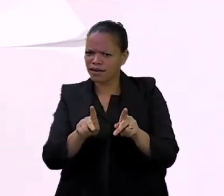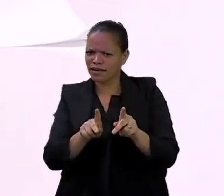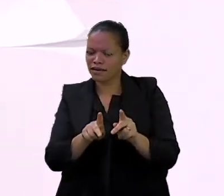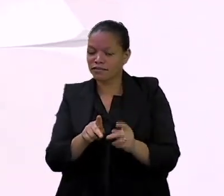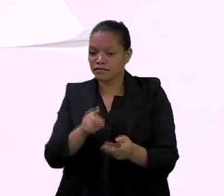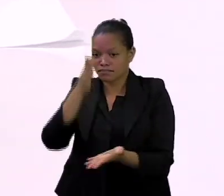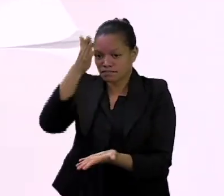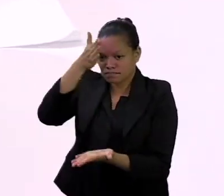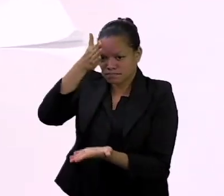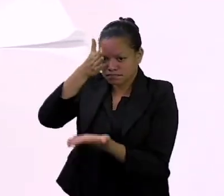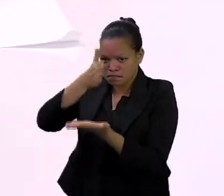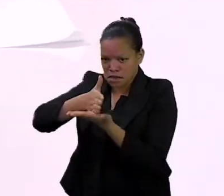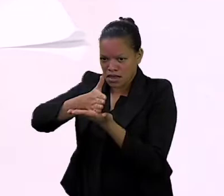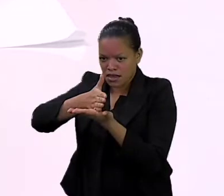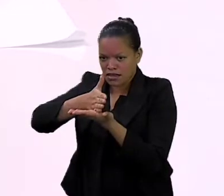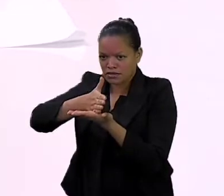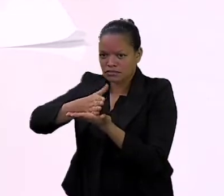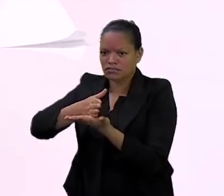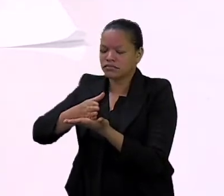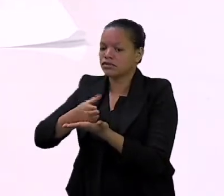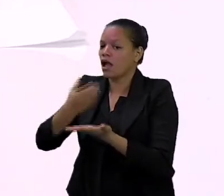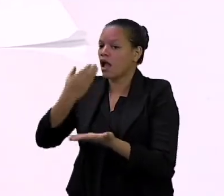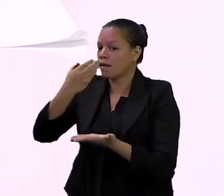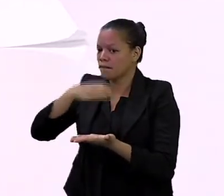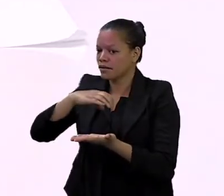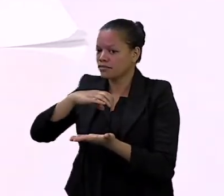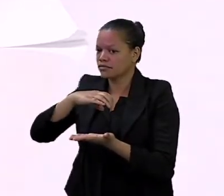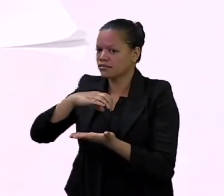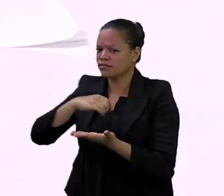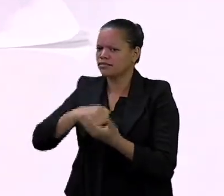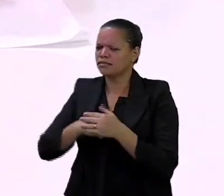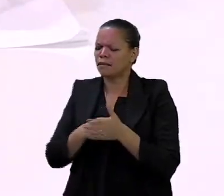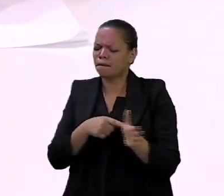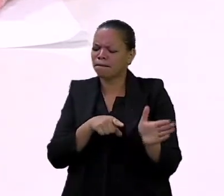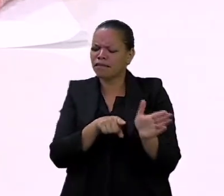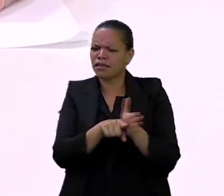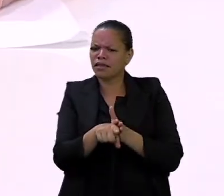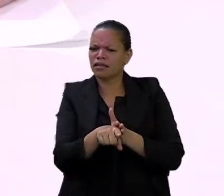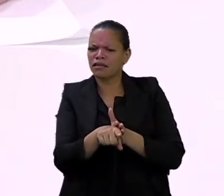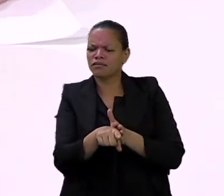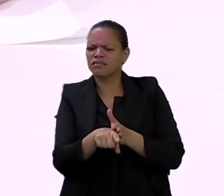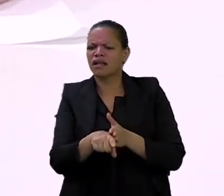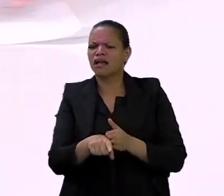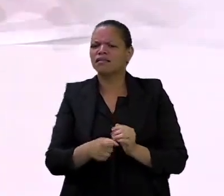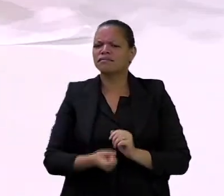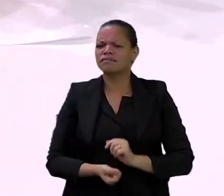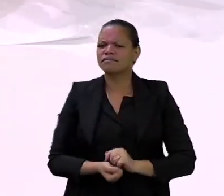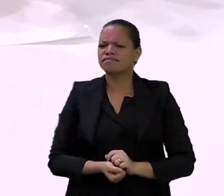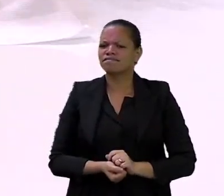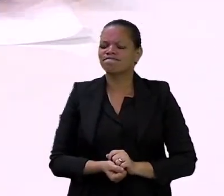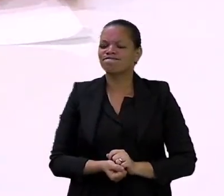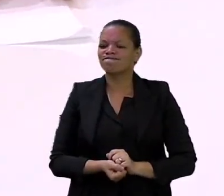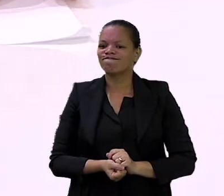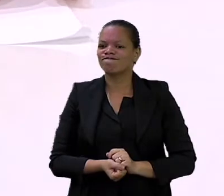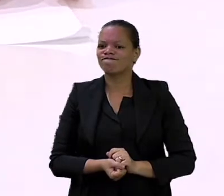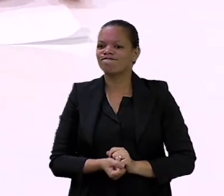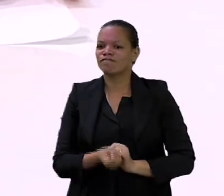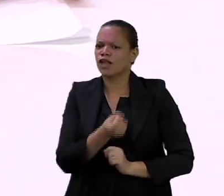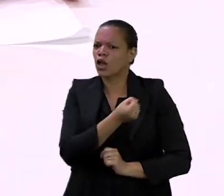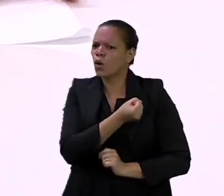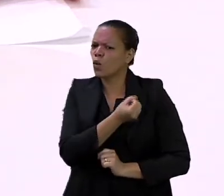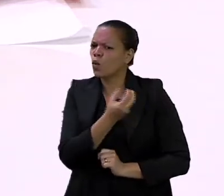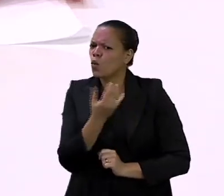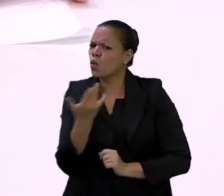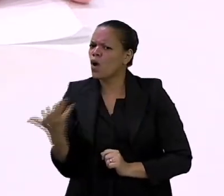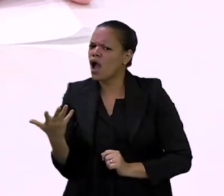partir essa maçã ao meio. E se eu perguntar para você assim, quanto vale cada